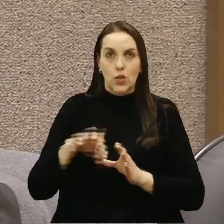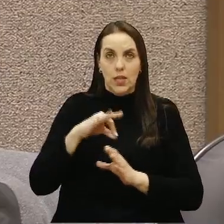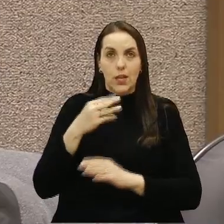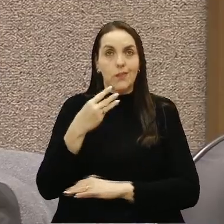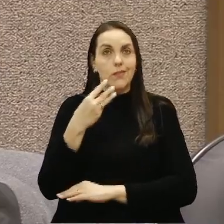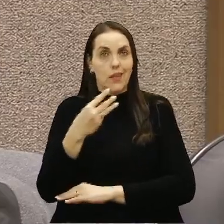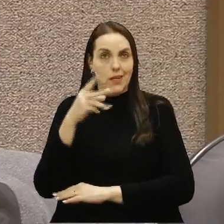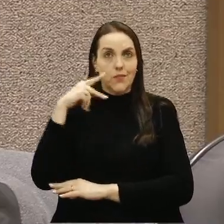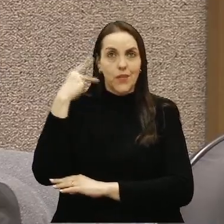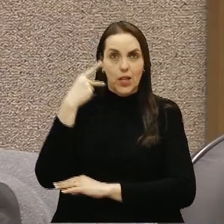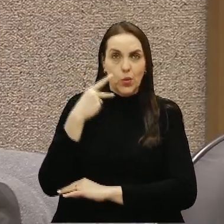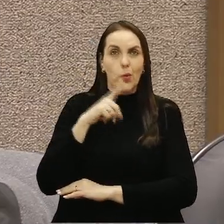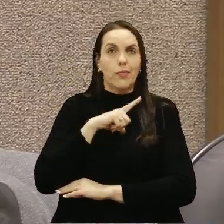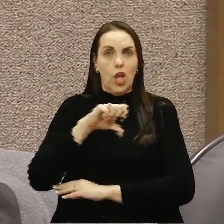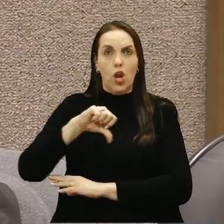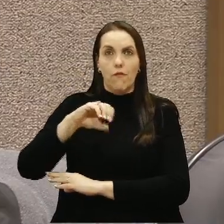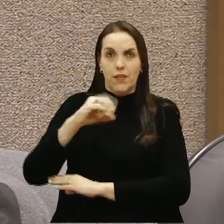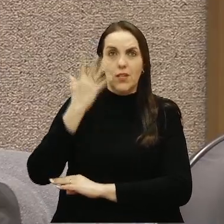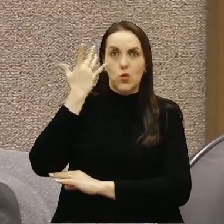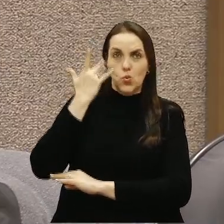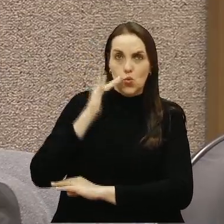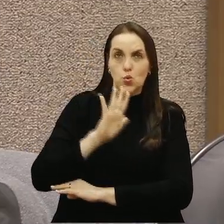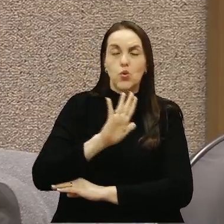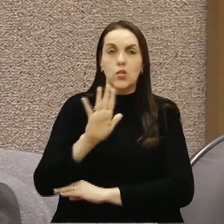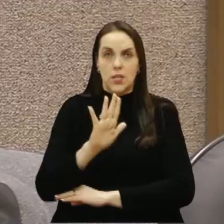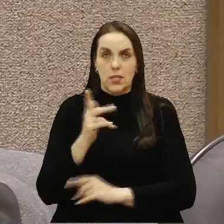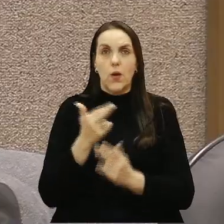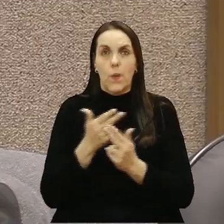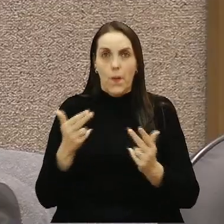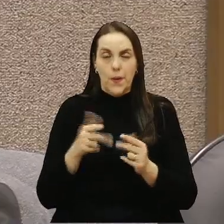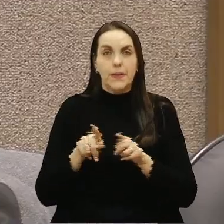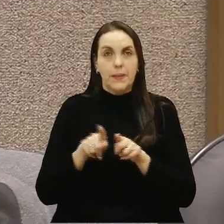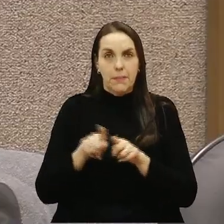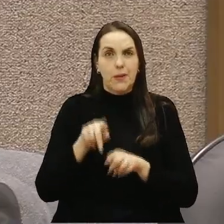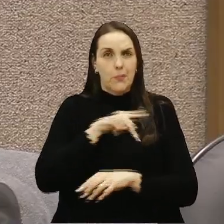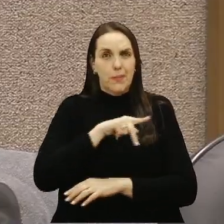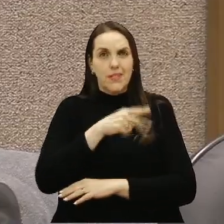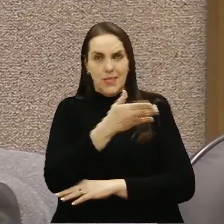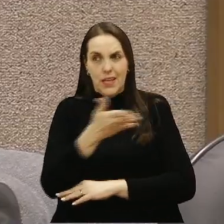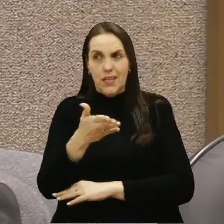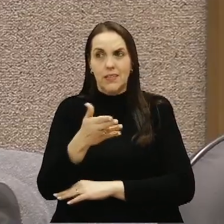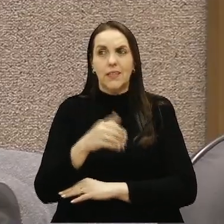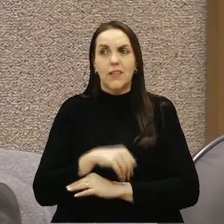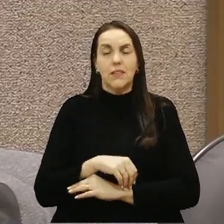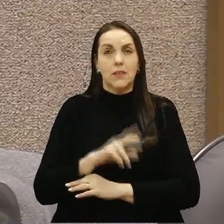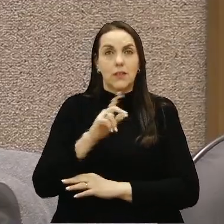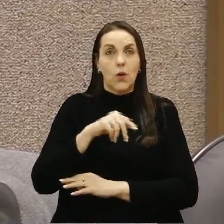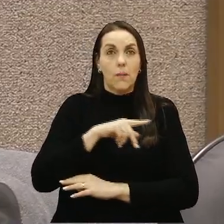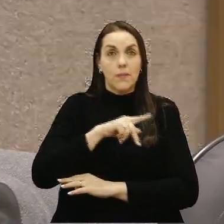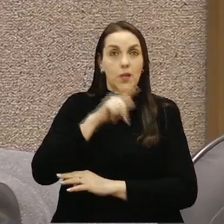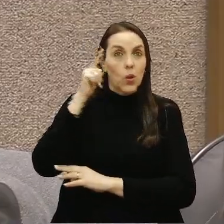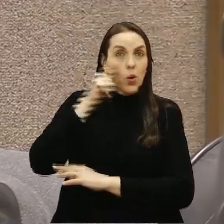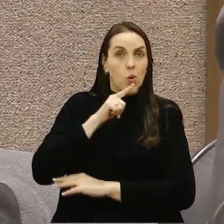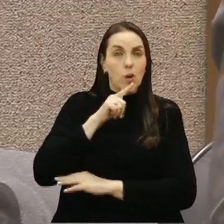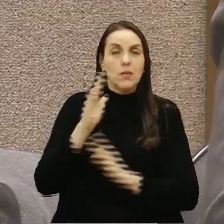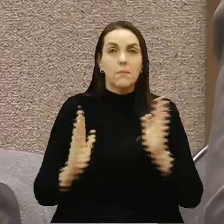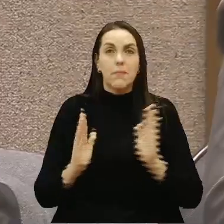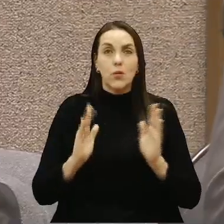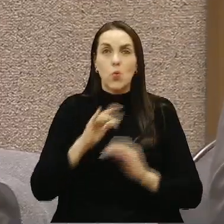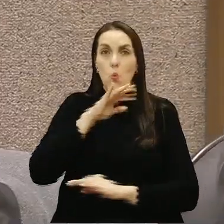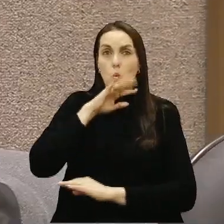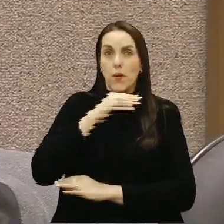vereadores, tem 90 dias, a situação também do nobre presidente, então foi do nobre presidente Lucas, então foi uma época muito ruim para mim.